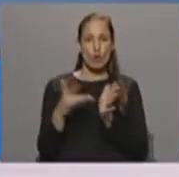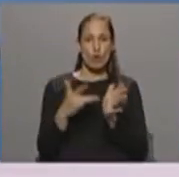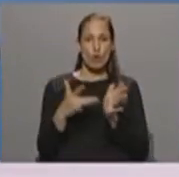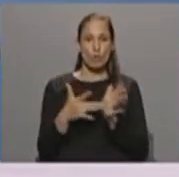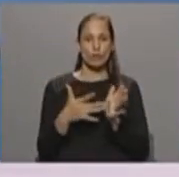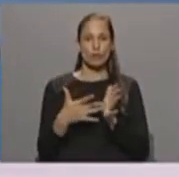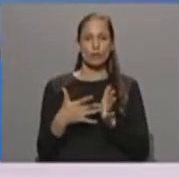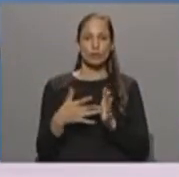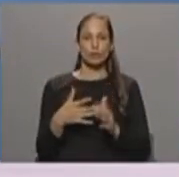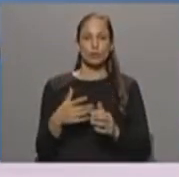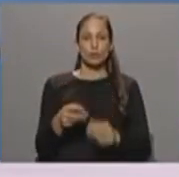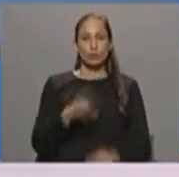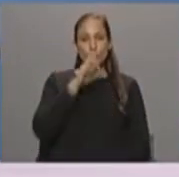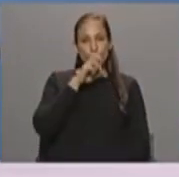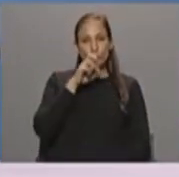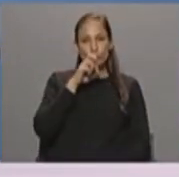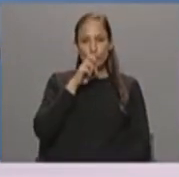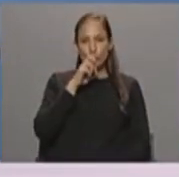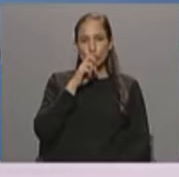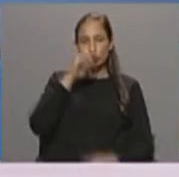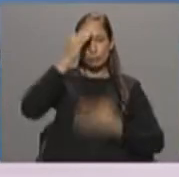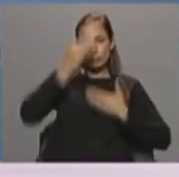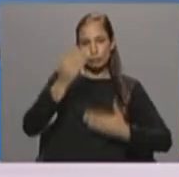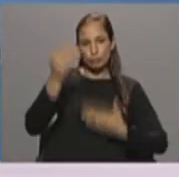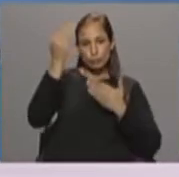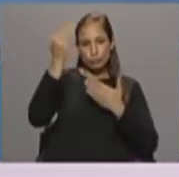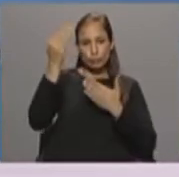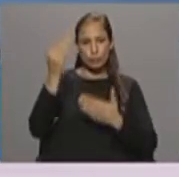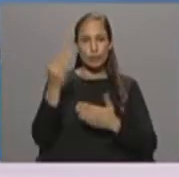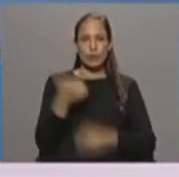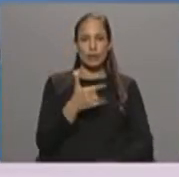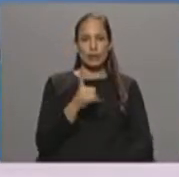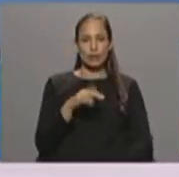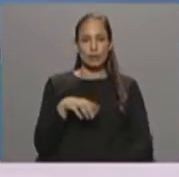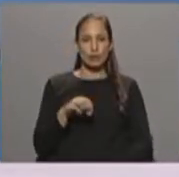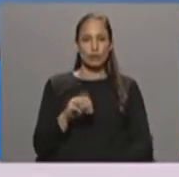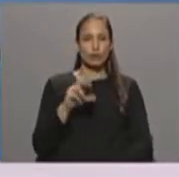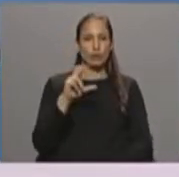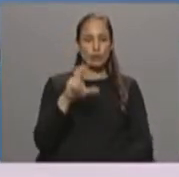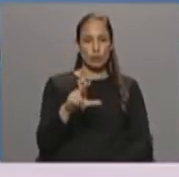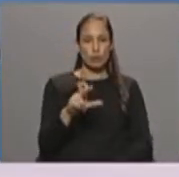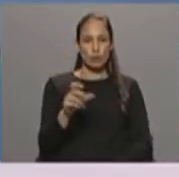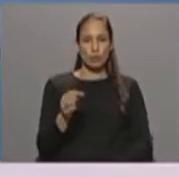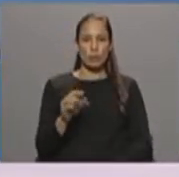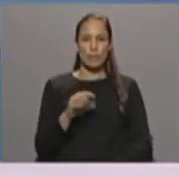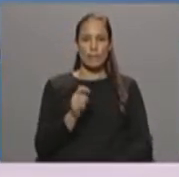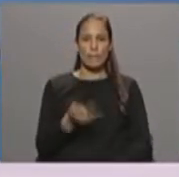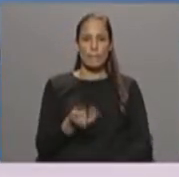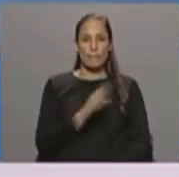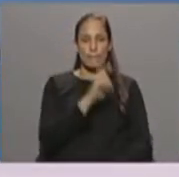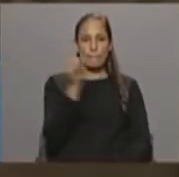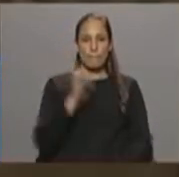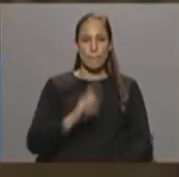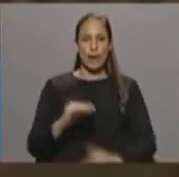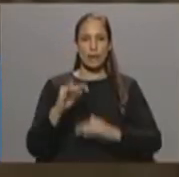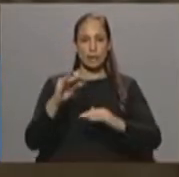foi apresentada no 30º Colóquio da Lusofonia, numa sessão revestida de simbolismo.